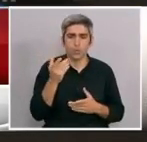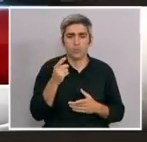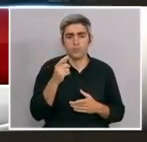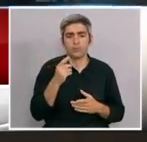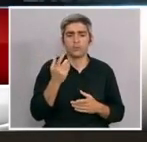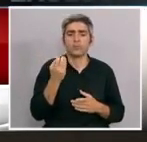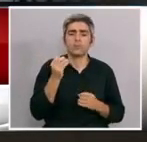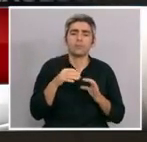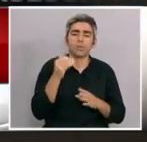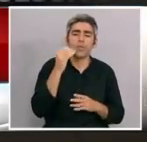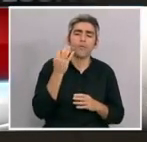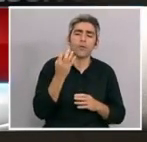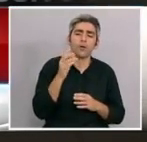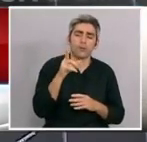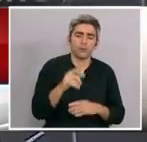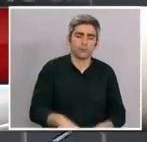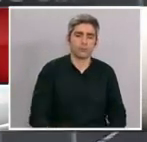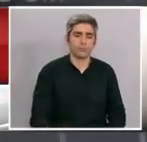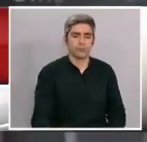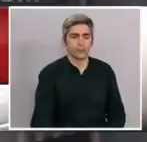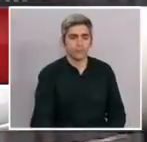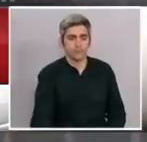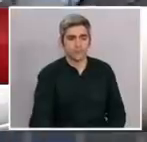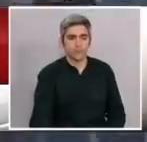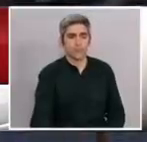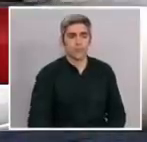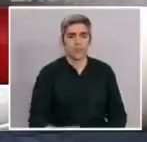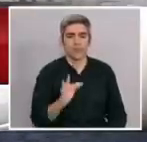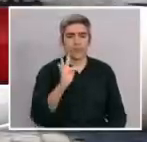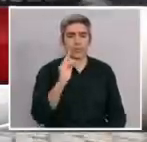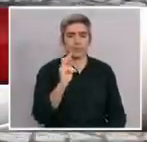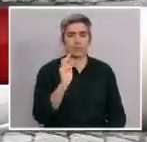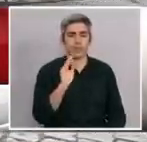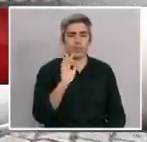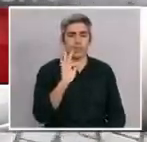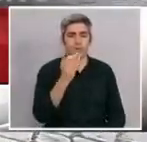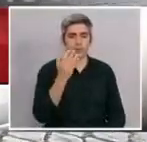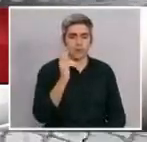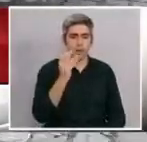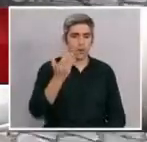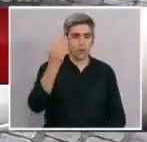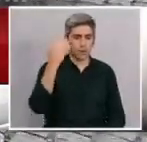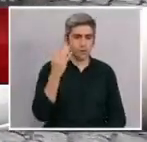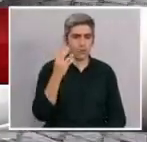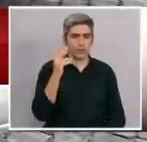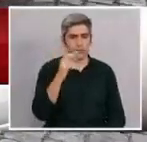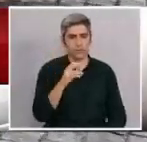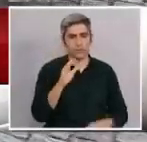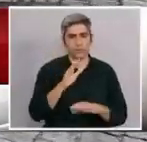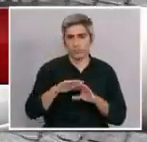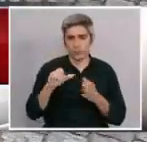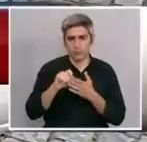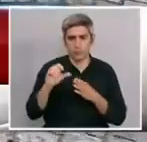passou. Há 47 anos, Rosália regressou a casa, deixou o faustoso Palácio de